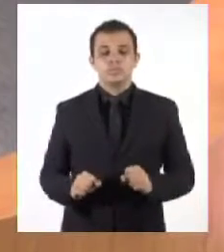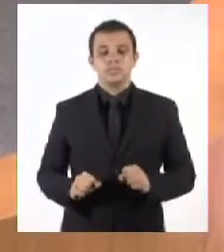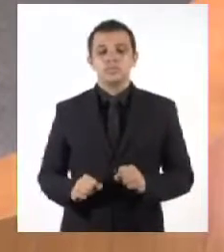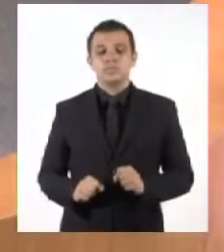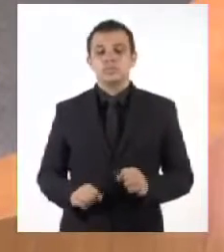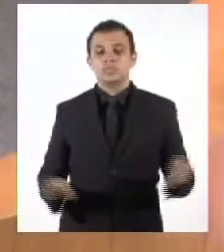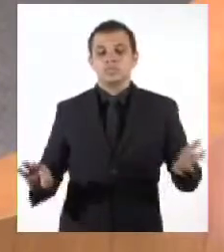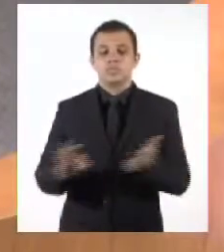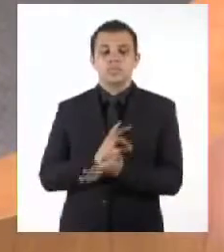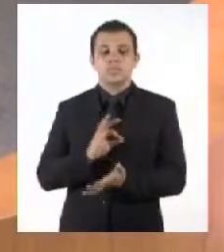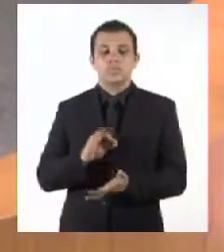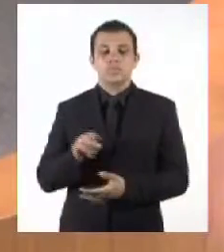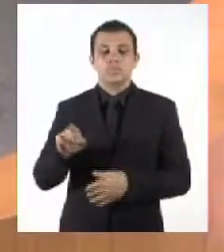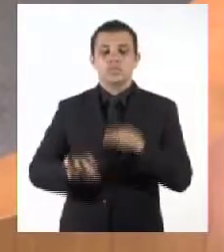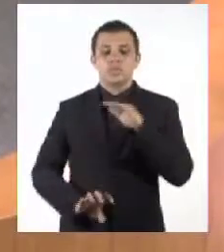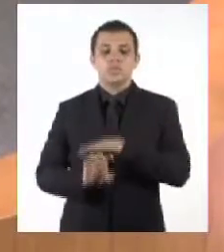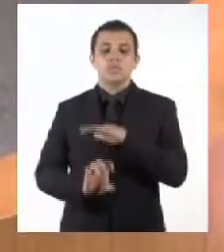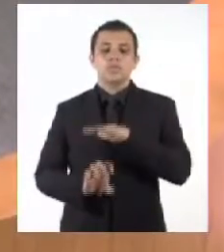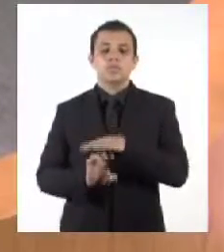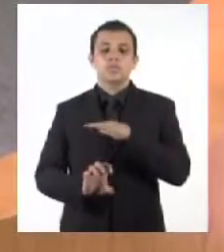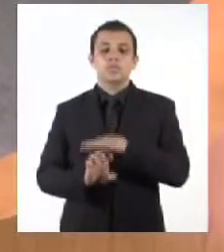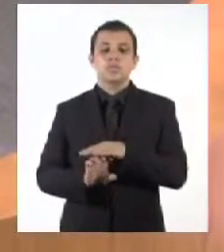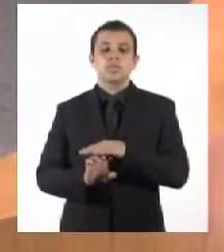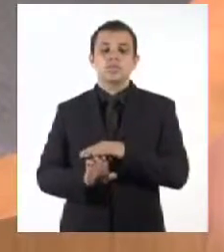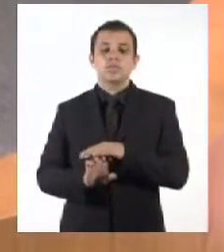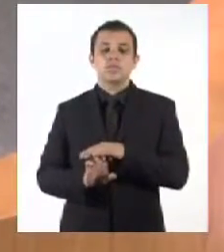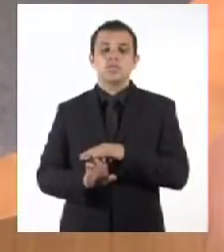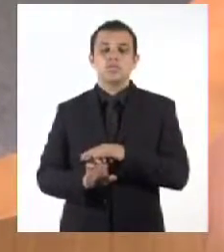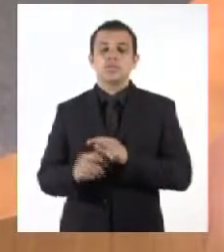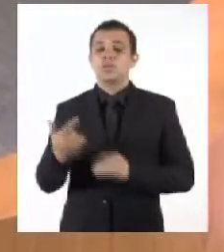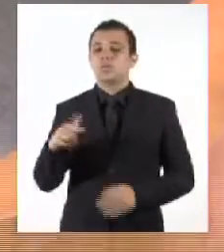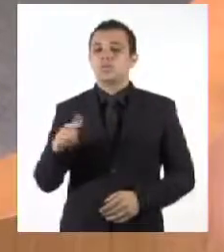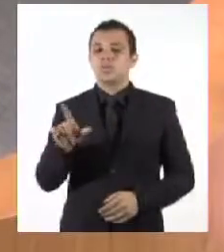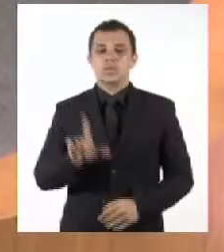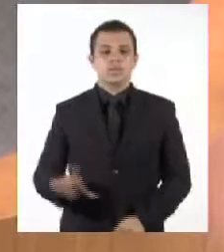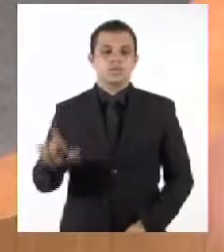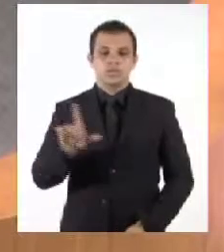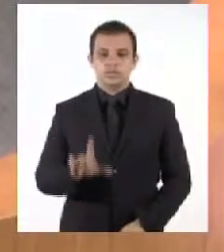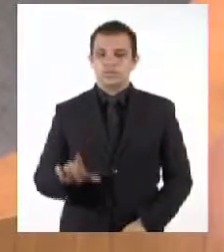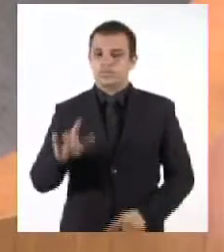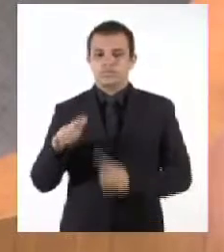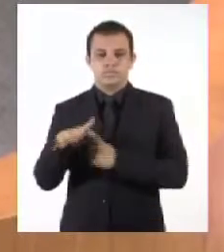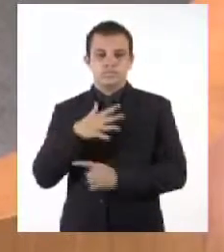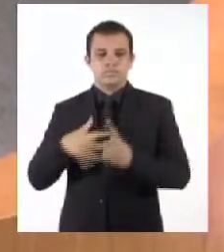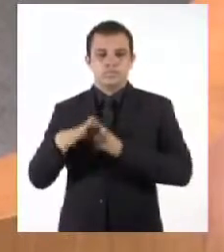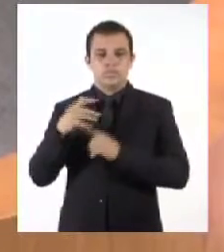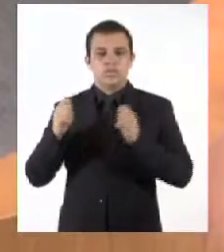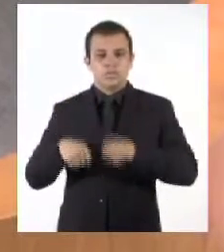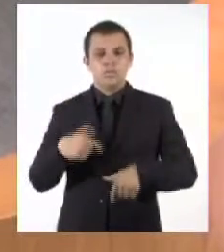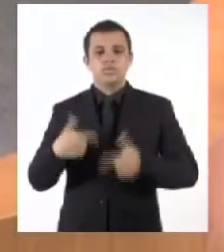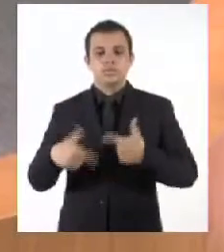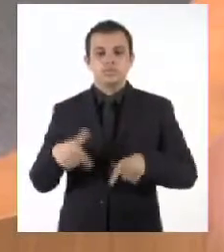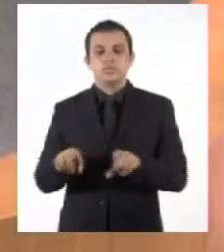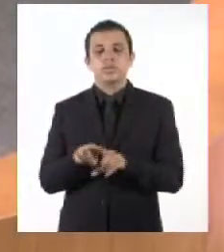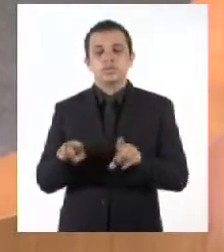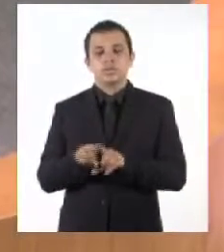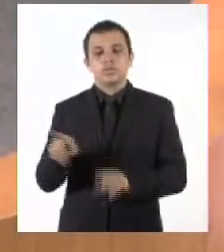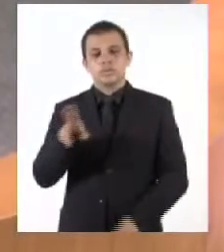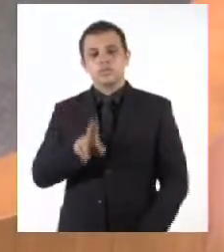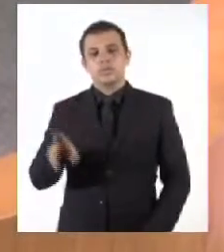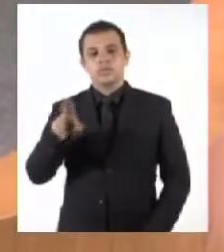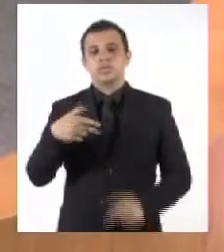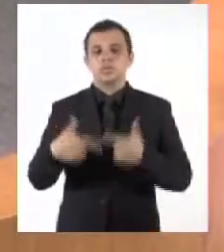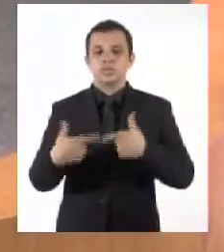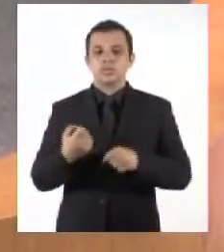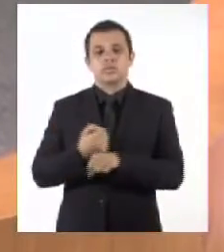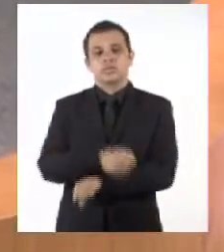contratar uma empresa sem licença ambiental para operar e utilizando trabalho